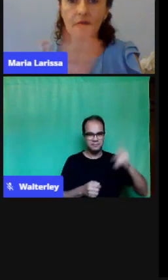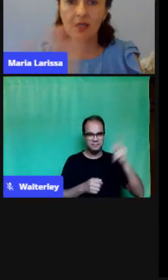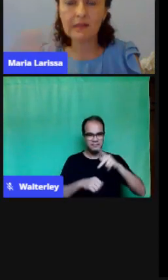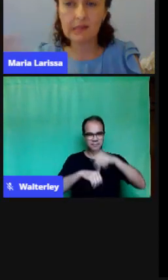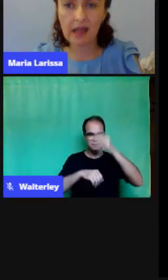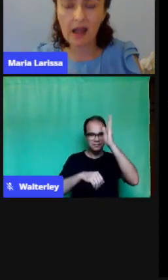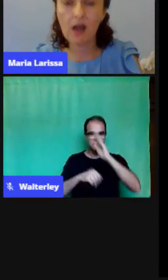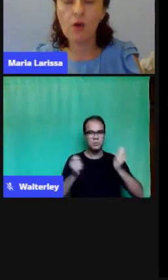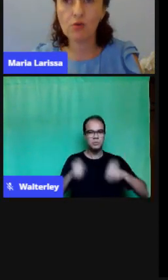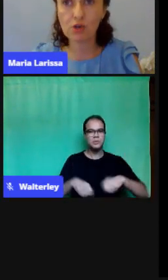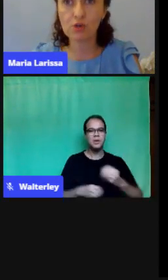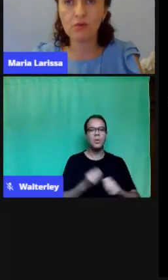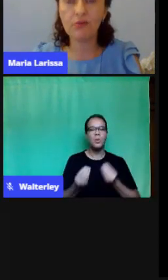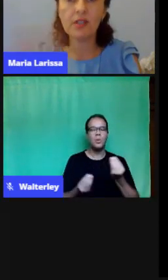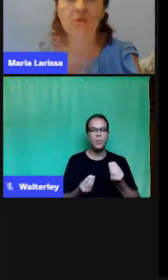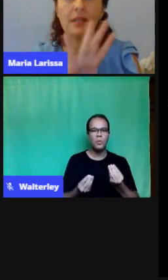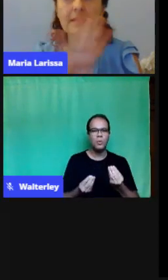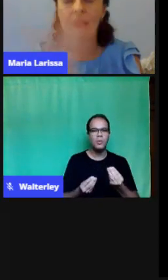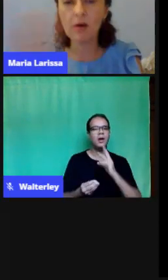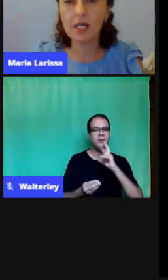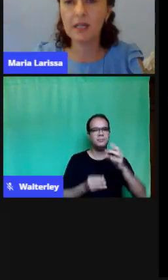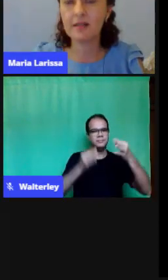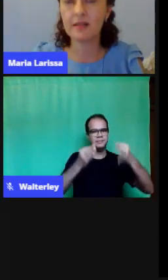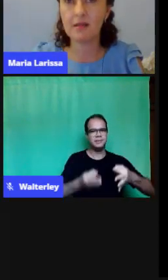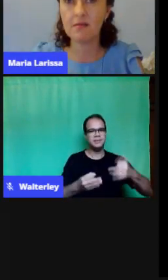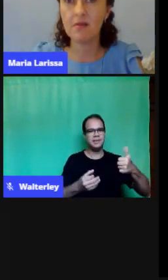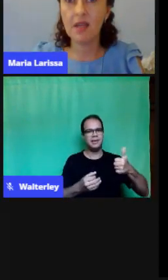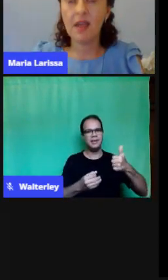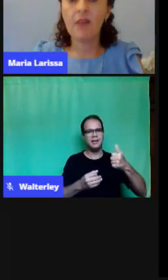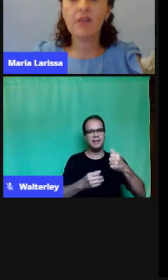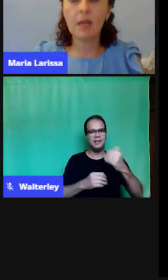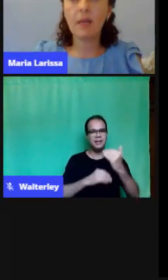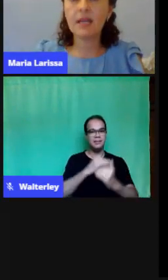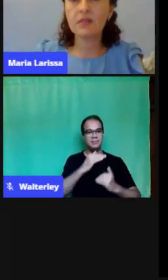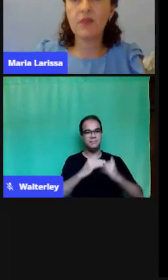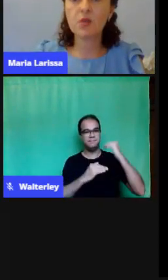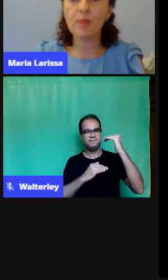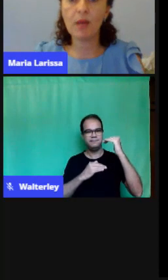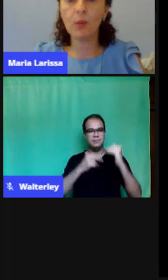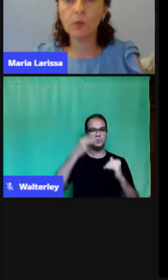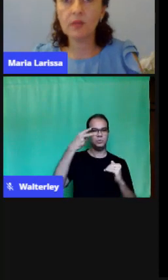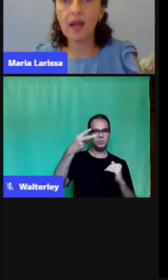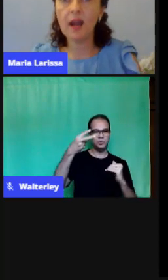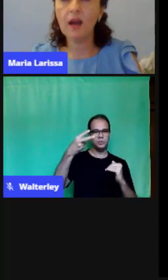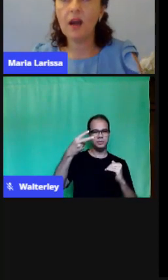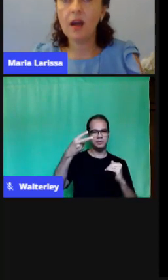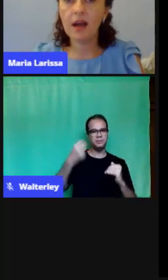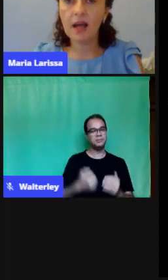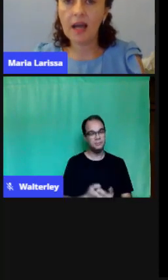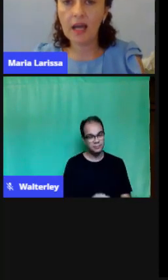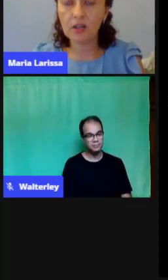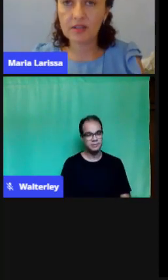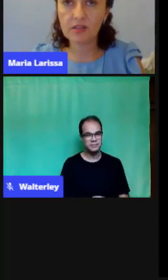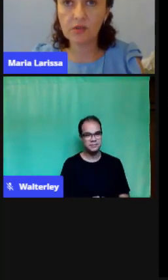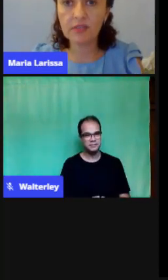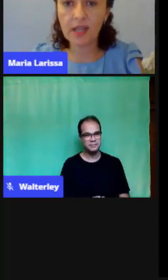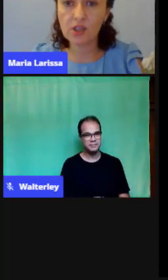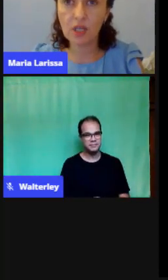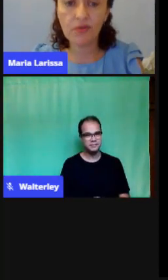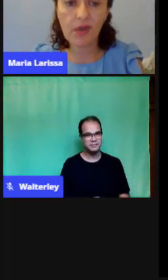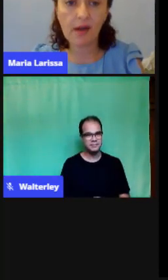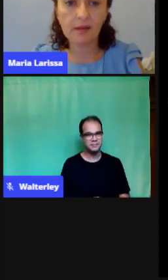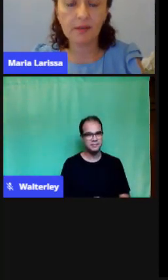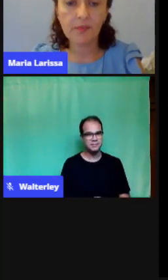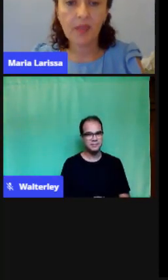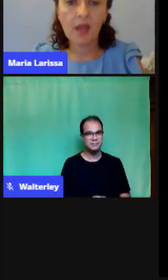consegue visualizar o jogo, visualizar a organização, fica mais fácil para montar a nossa